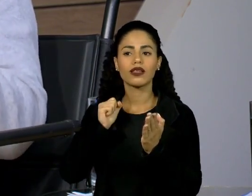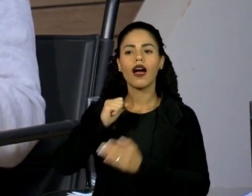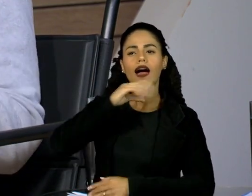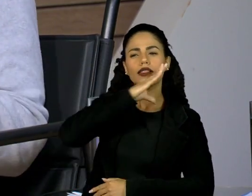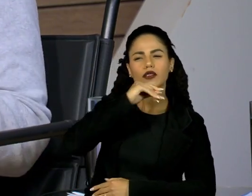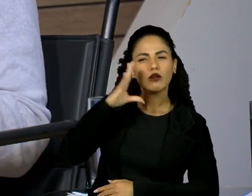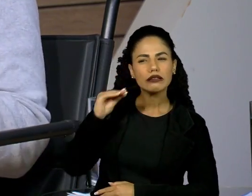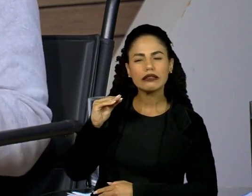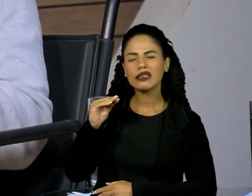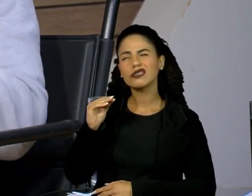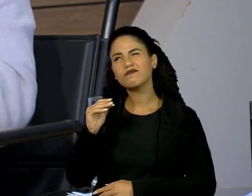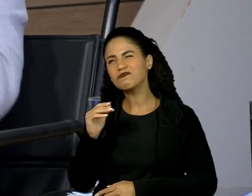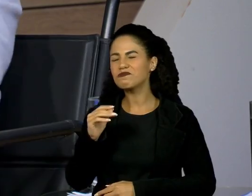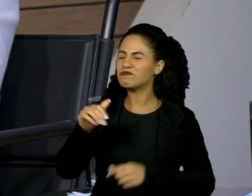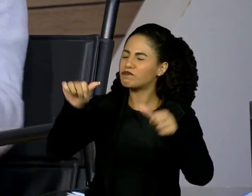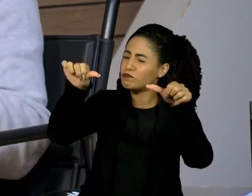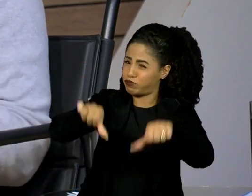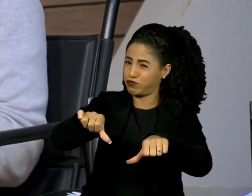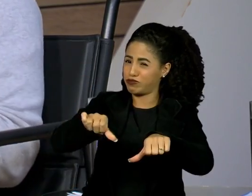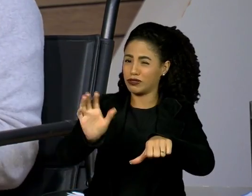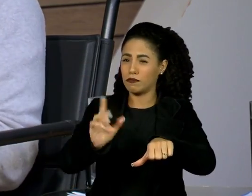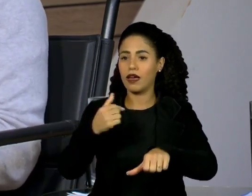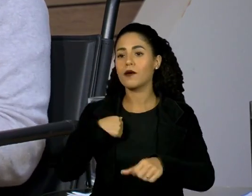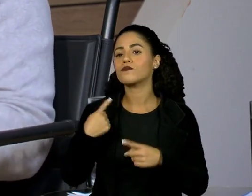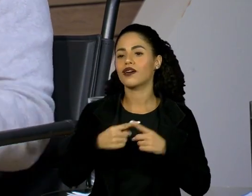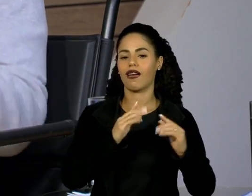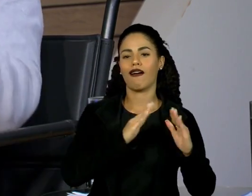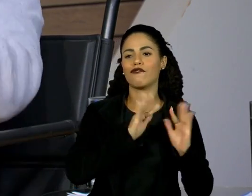adolescência piorou um pouco, também não nasci numa casa de